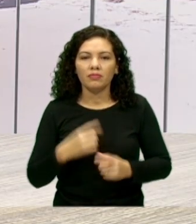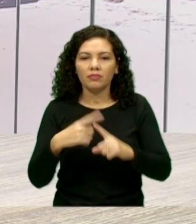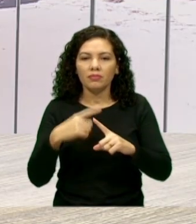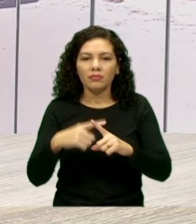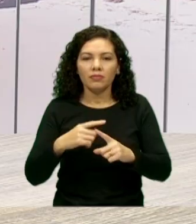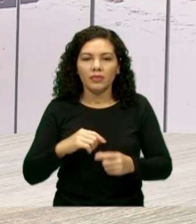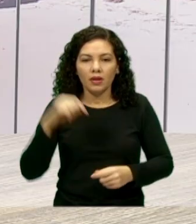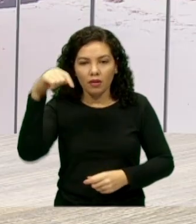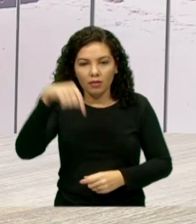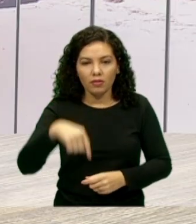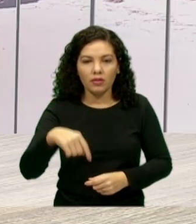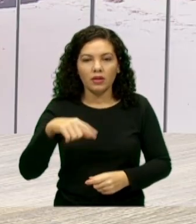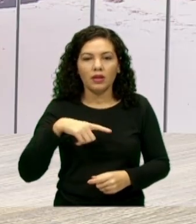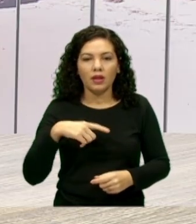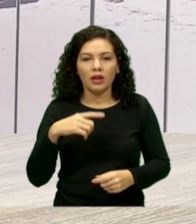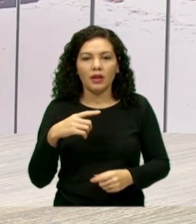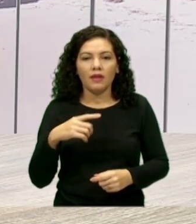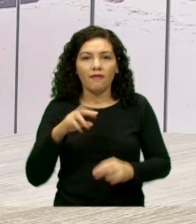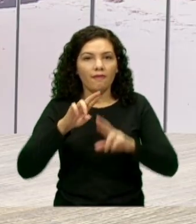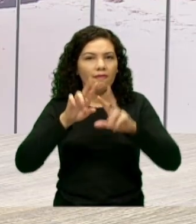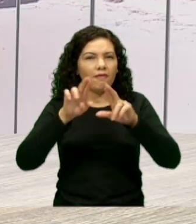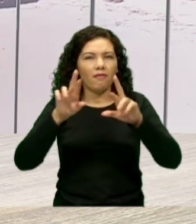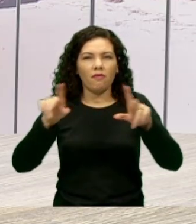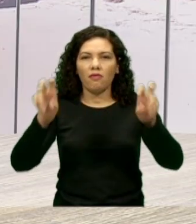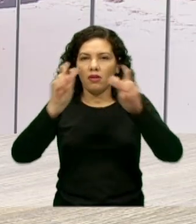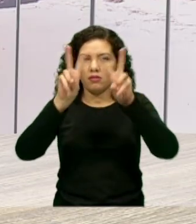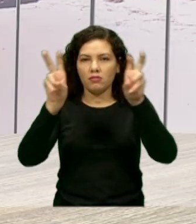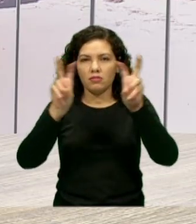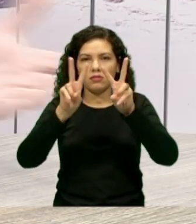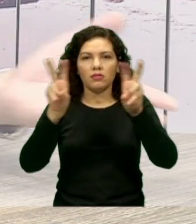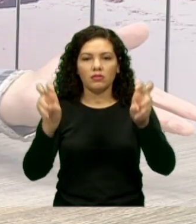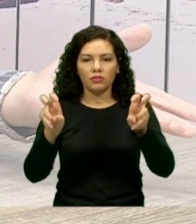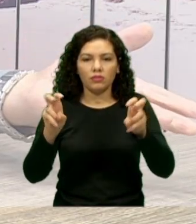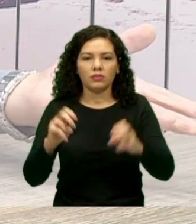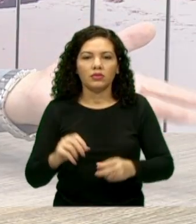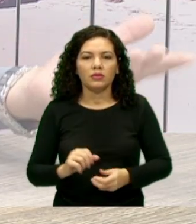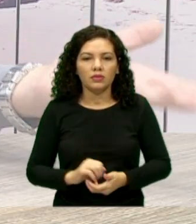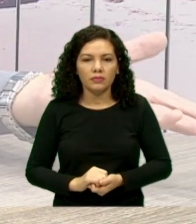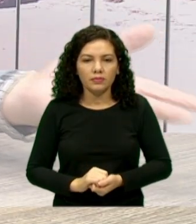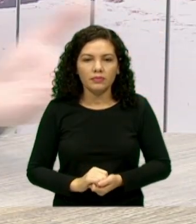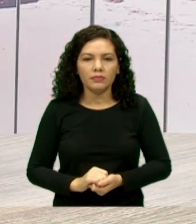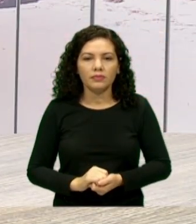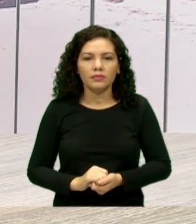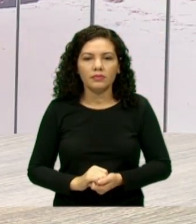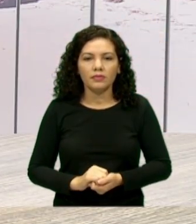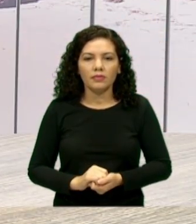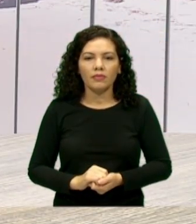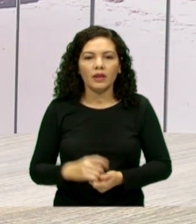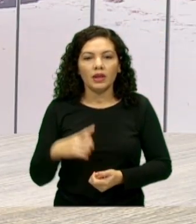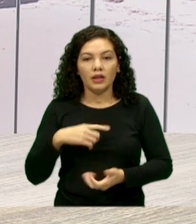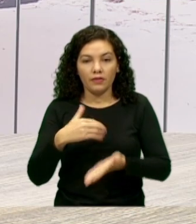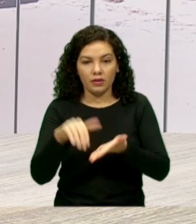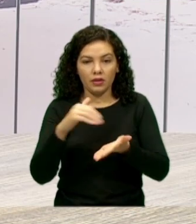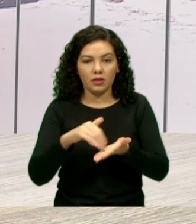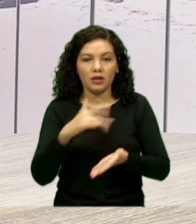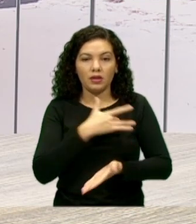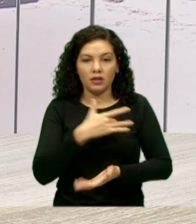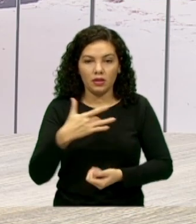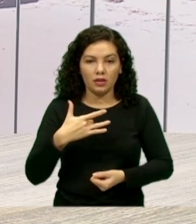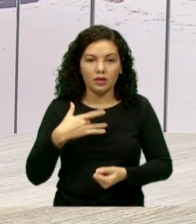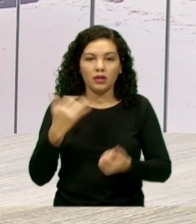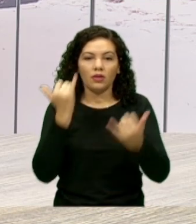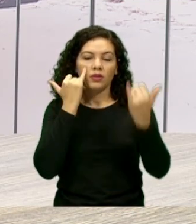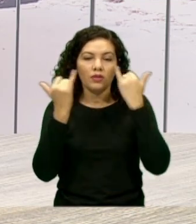Porque aqui é tratado vários assuntos. Desde há pouco tempo teve a nossa secretária de saúde trazendo